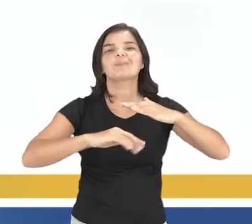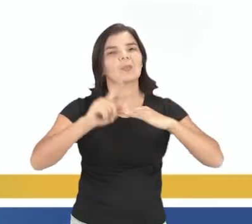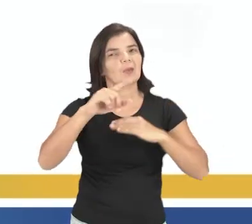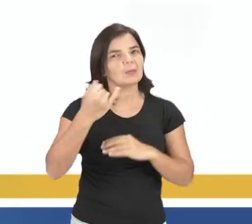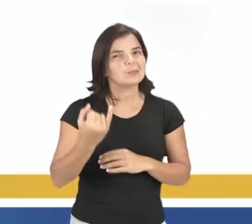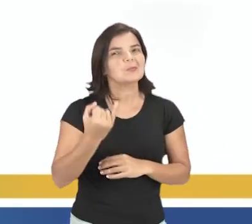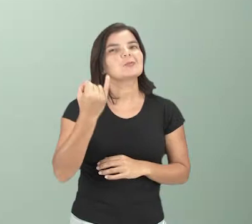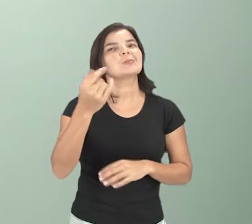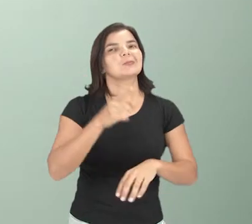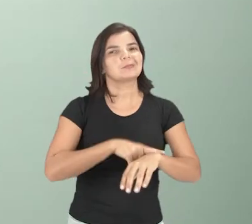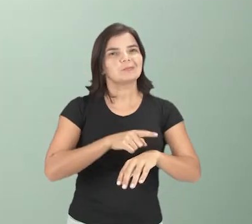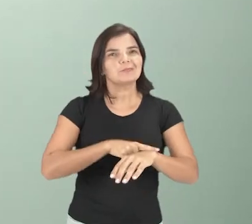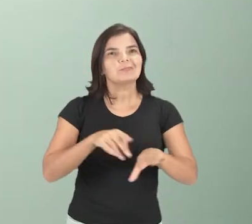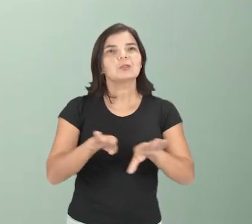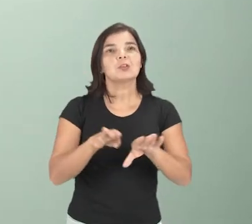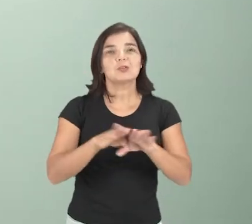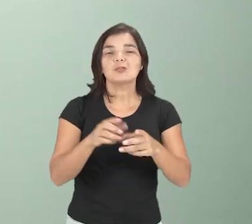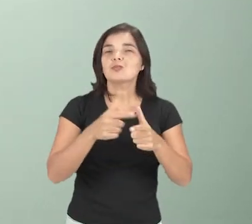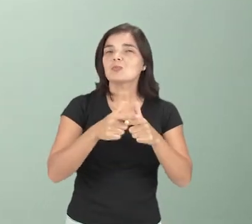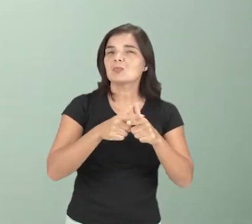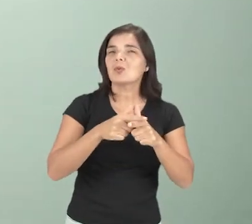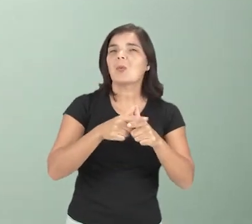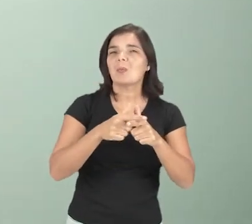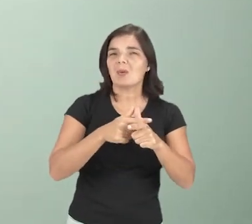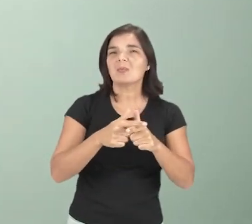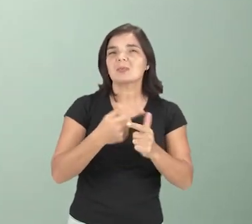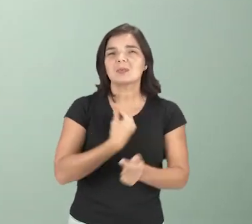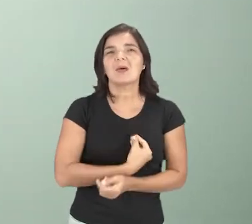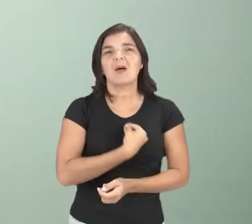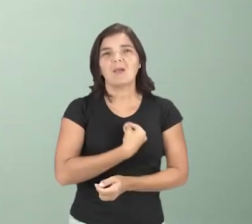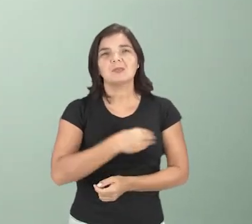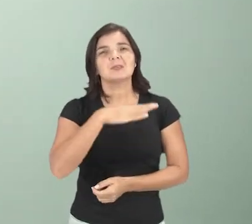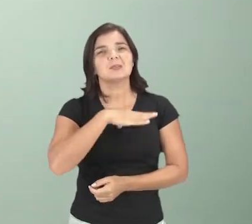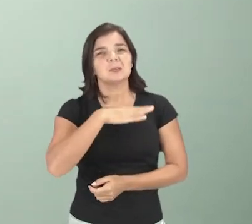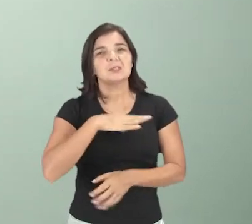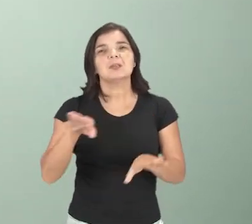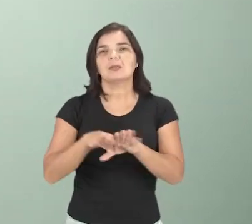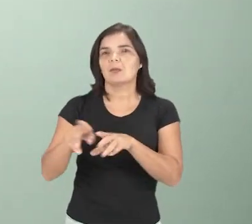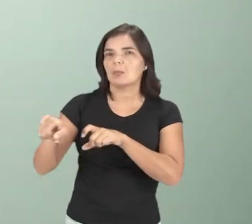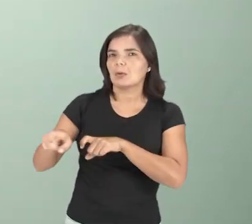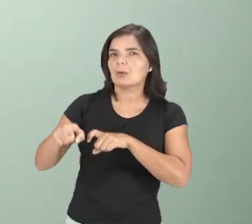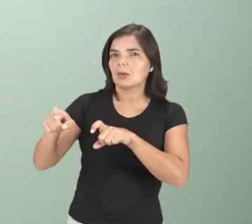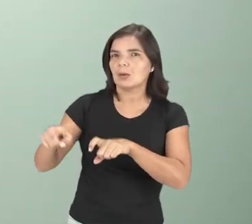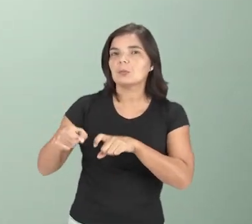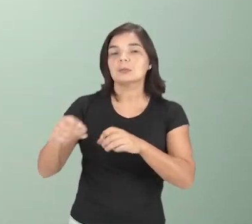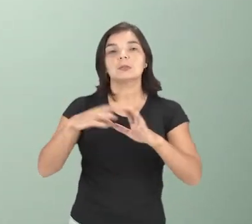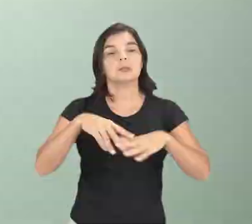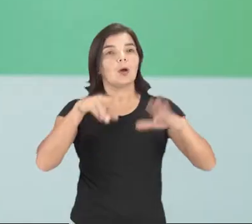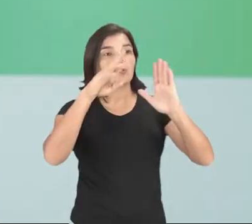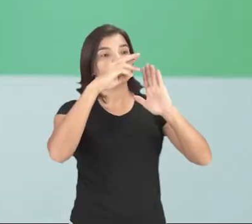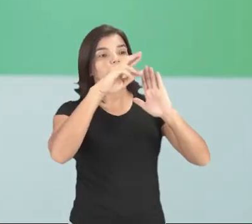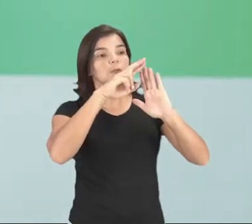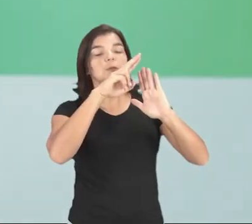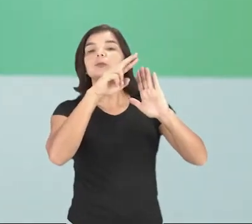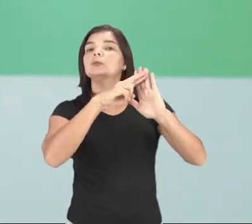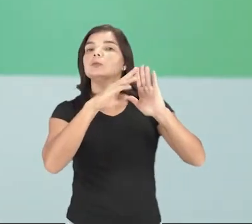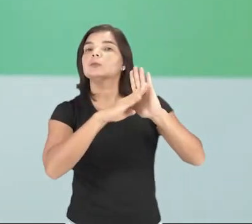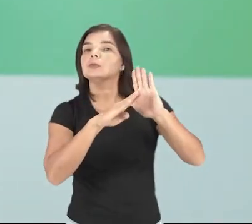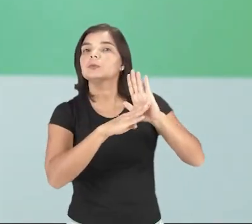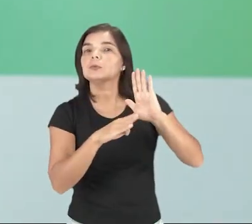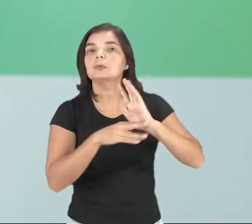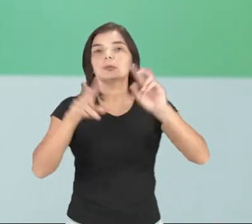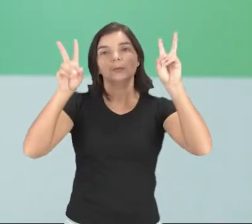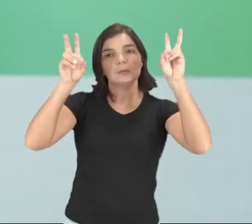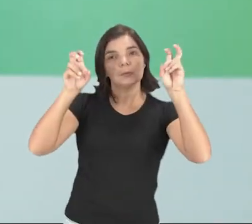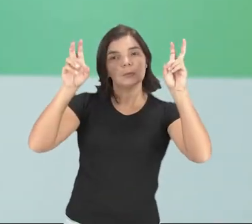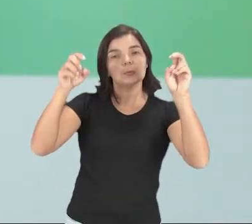muito importante nesse momento, e uma literatura também que aborda ali problemas da vida urbana e rural. Então são esses temas que nós vamos ter